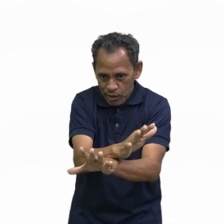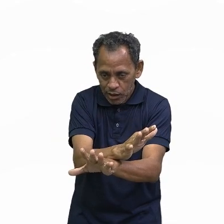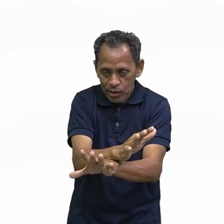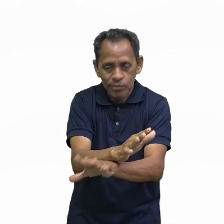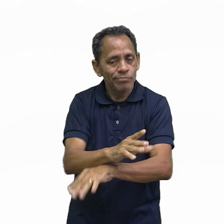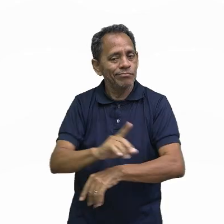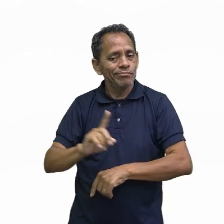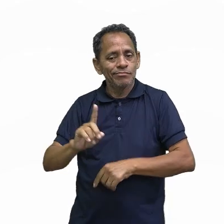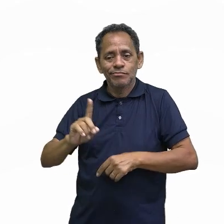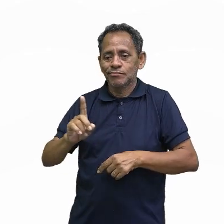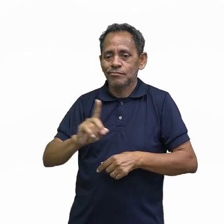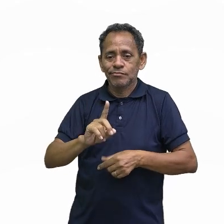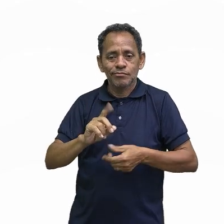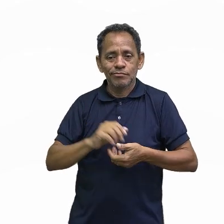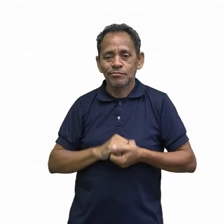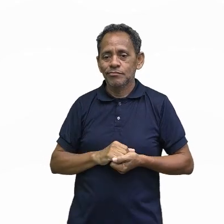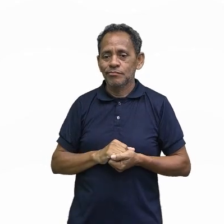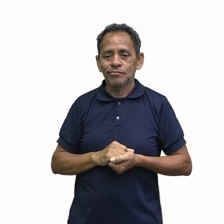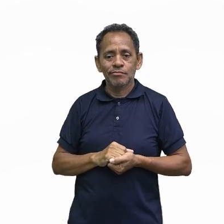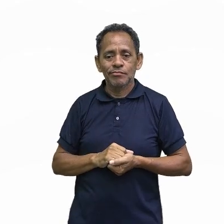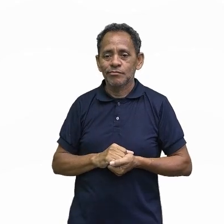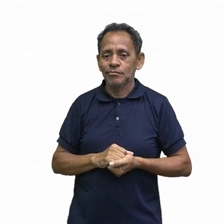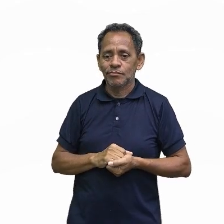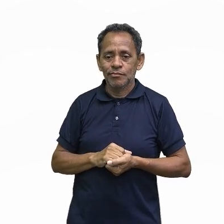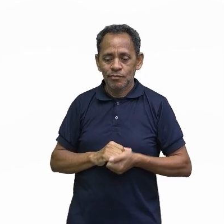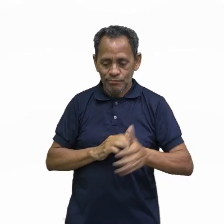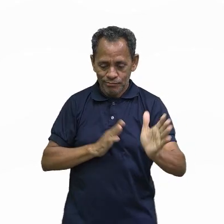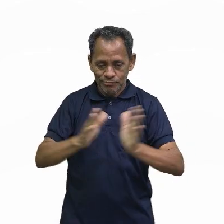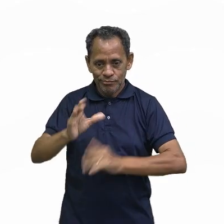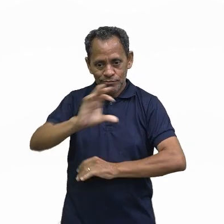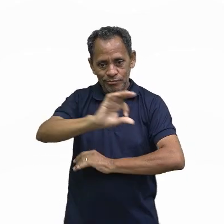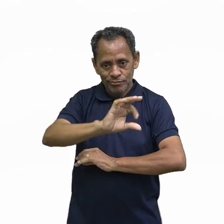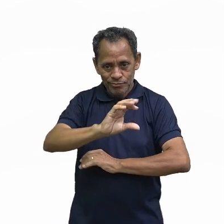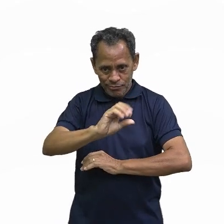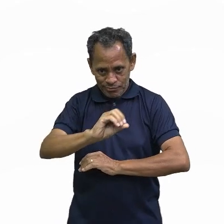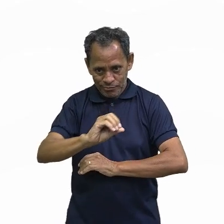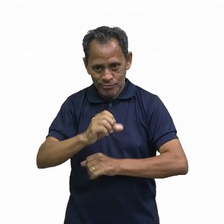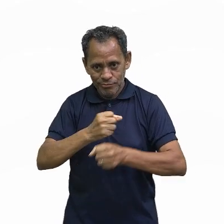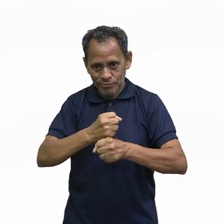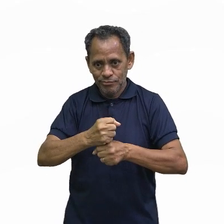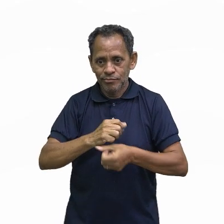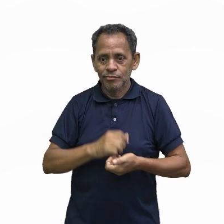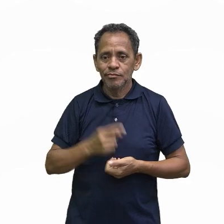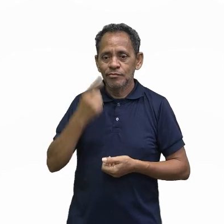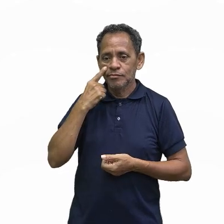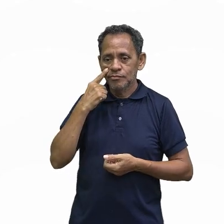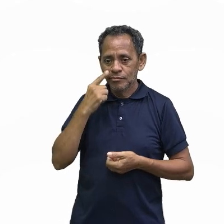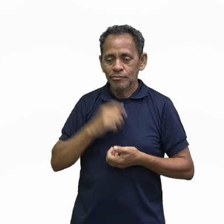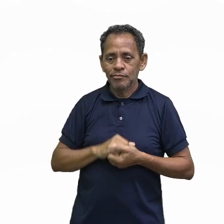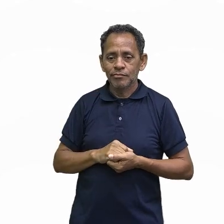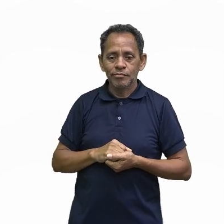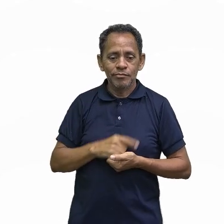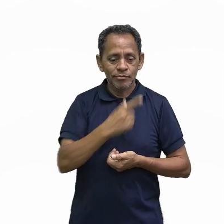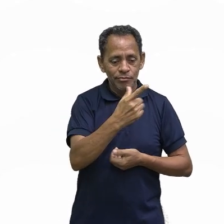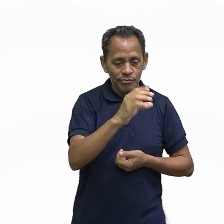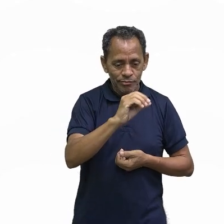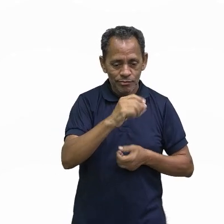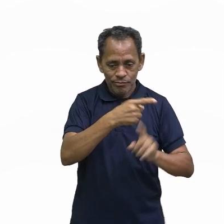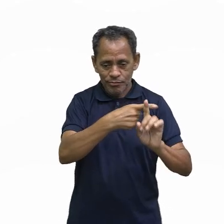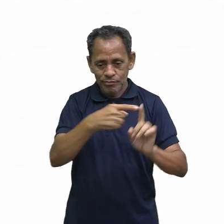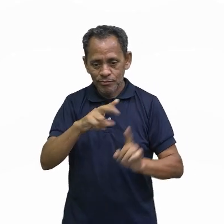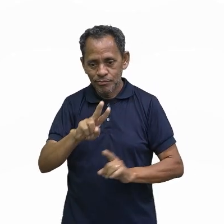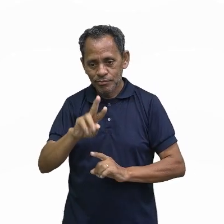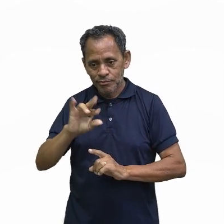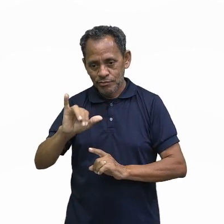com 90 anos apenas, né? A gente pode observar que pelo menos aí 10 meia-vidas, ou seja, cerca